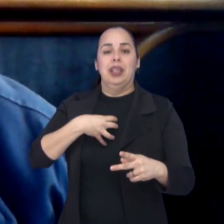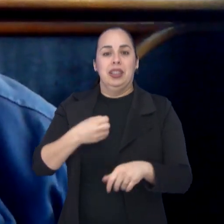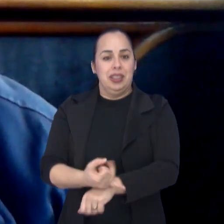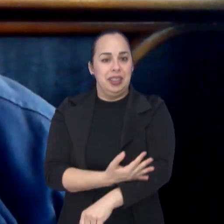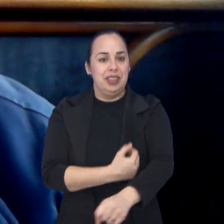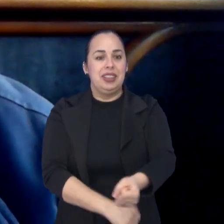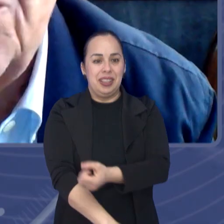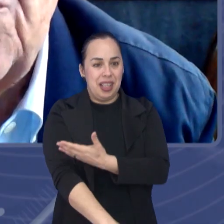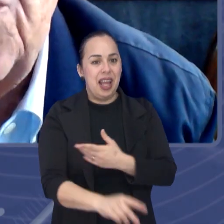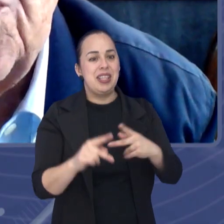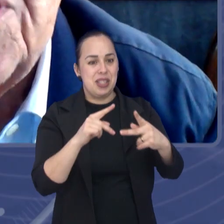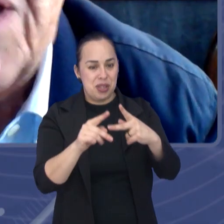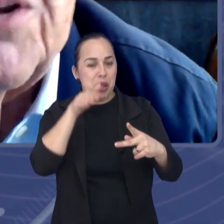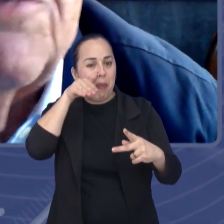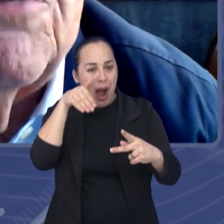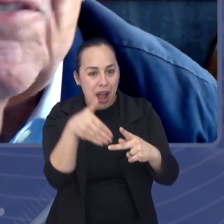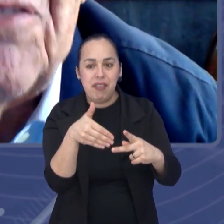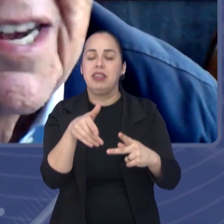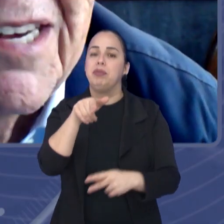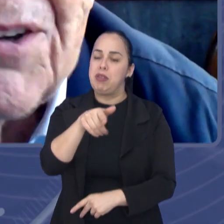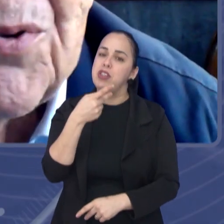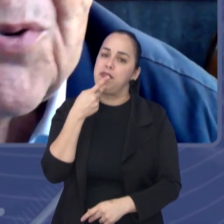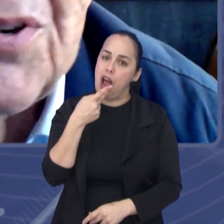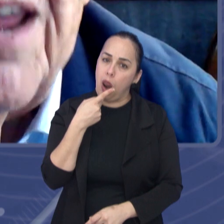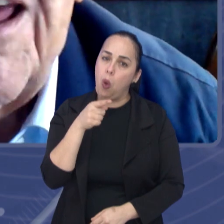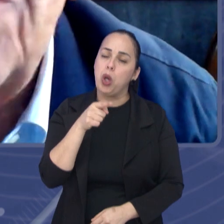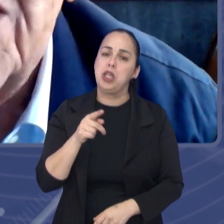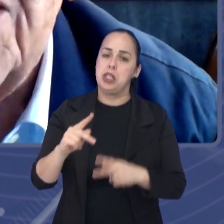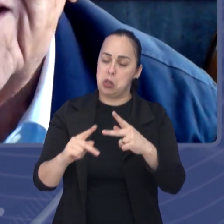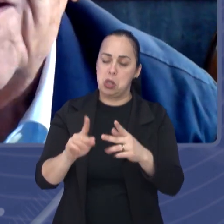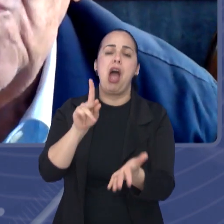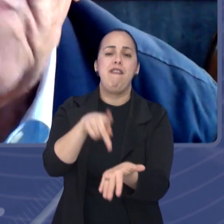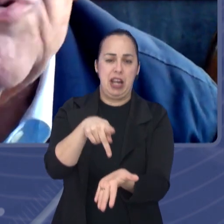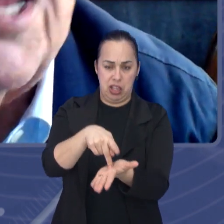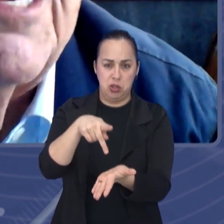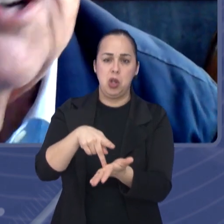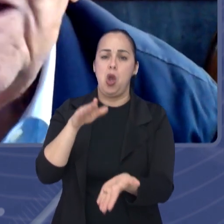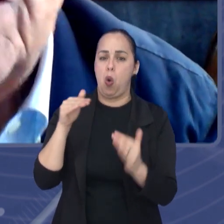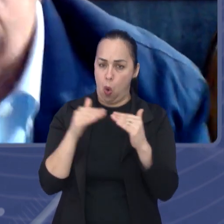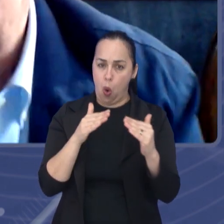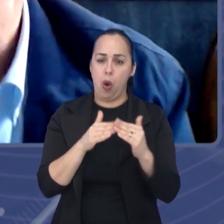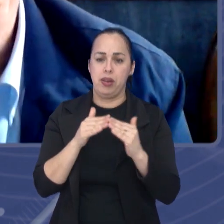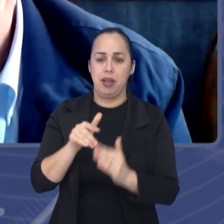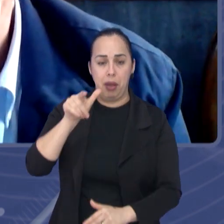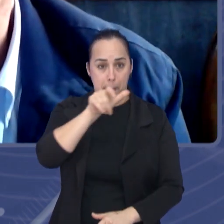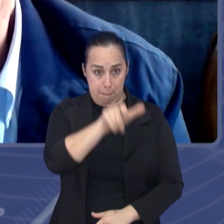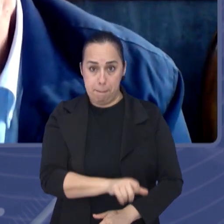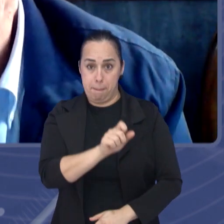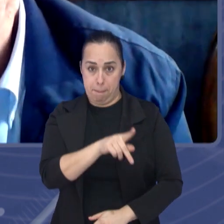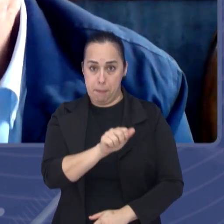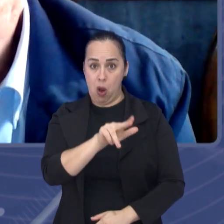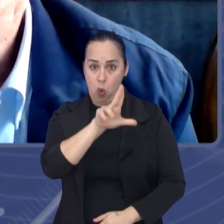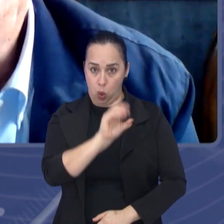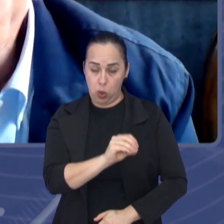tornando referência, né, isso, cidade. Viu, Gabriel, que você fala de São José, é verdade. O Paulo Ceredo, que está aqui há pouco